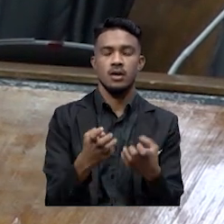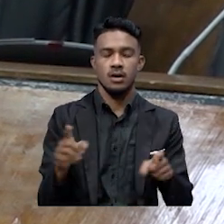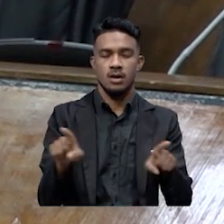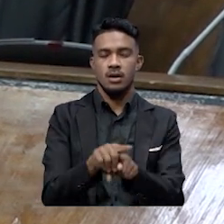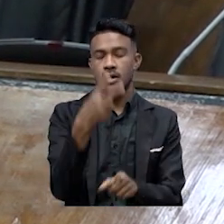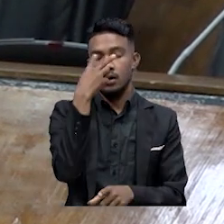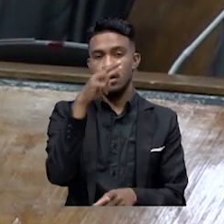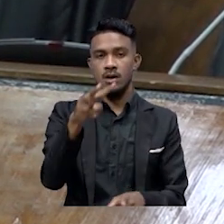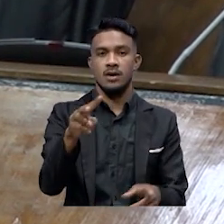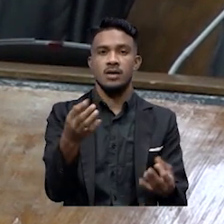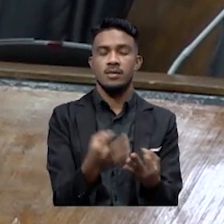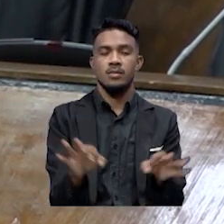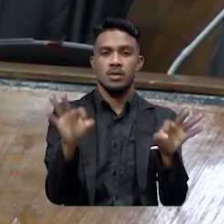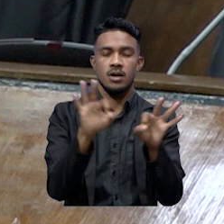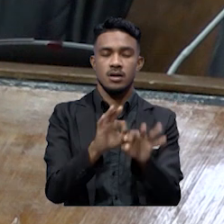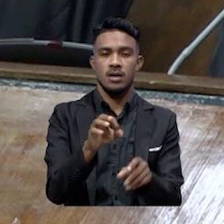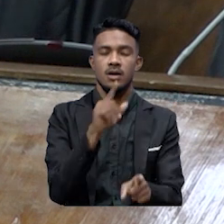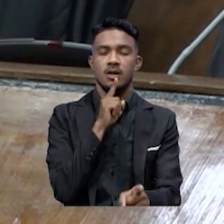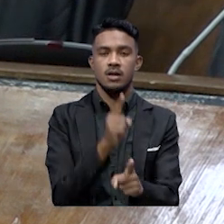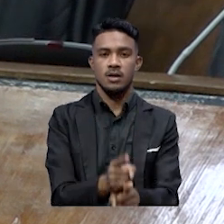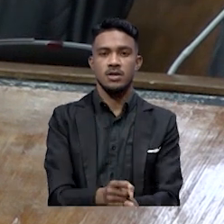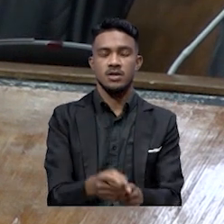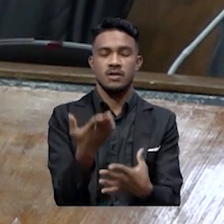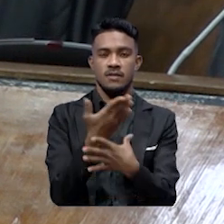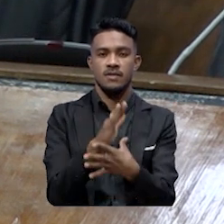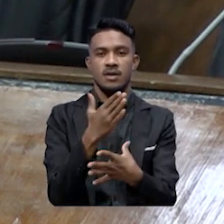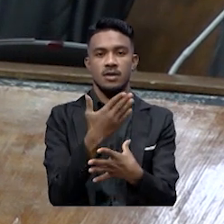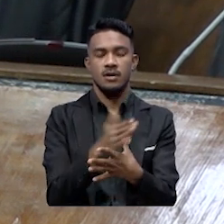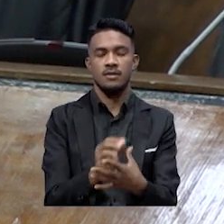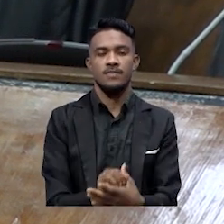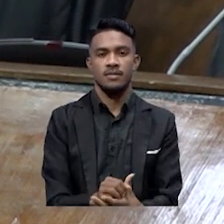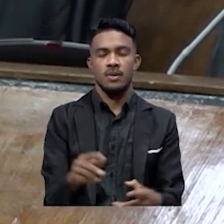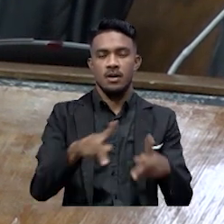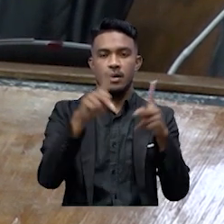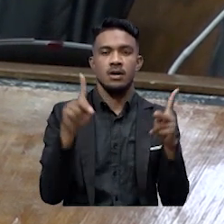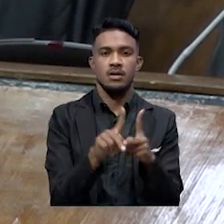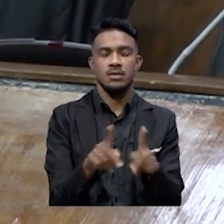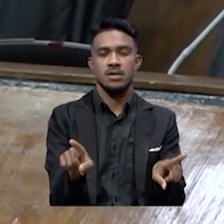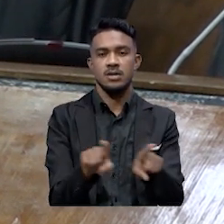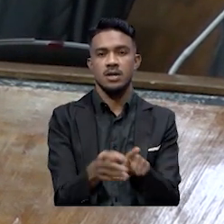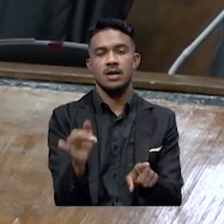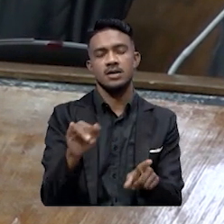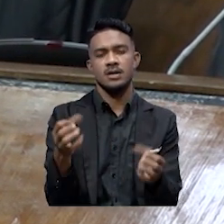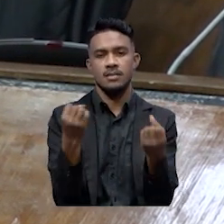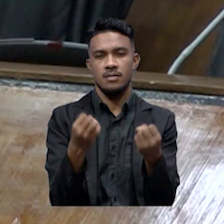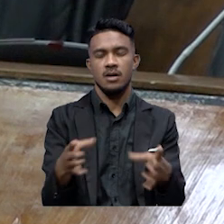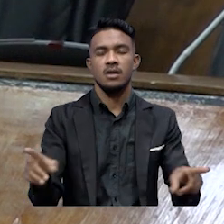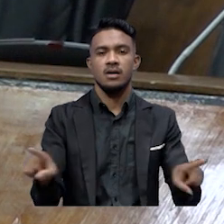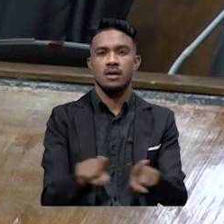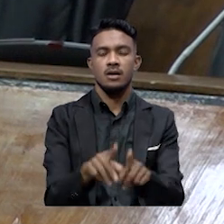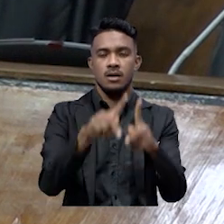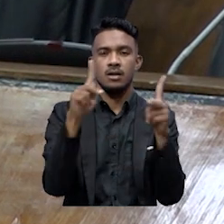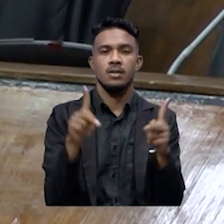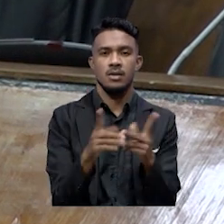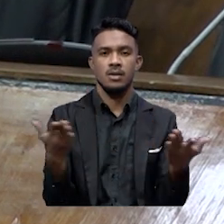e a importância de uni, a tu devir fazer crime Hirak, cansa crime comum, ou crime Hirak não é